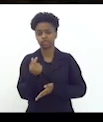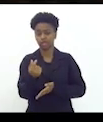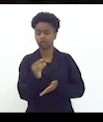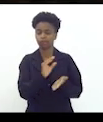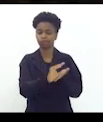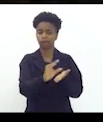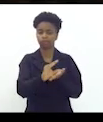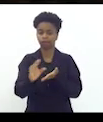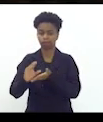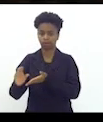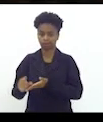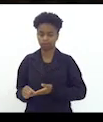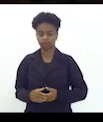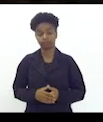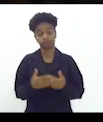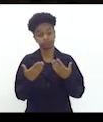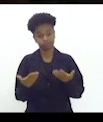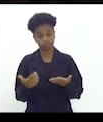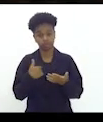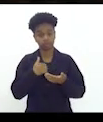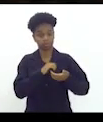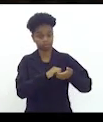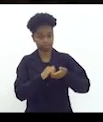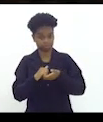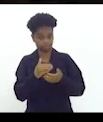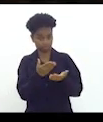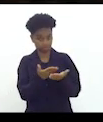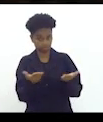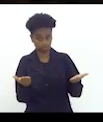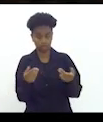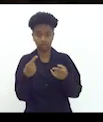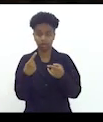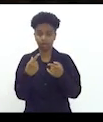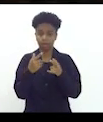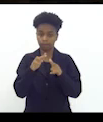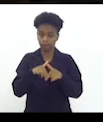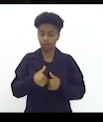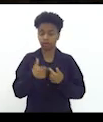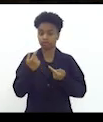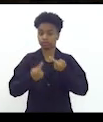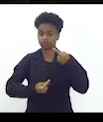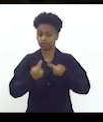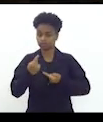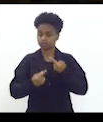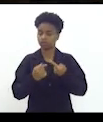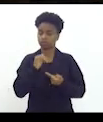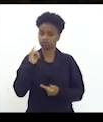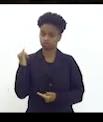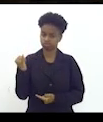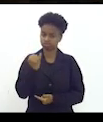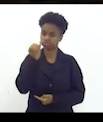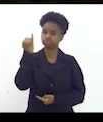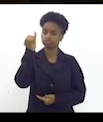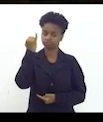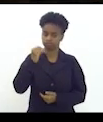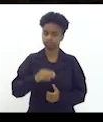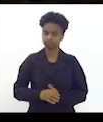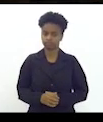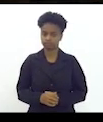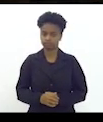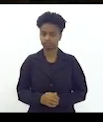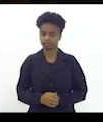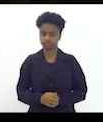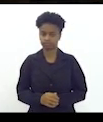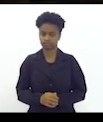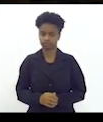participação especial. Então, estou saudando a Vossa Excelência por esse debate que é absolutamente relevante. Eu